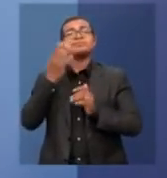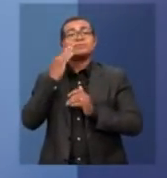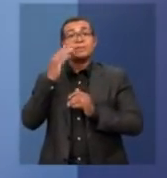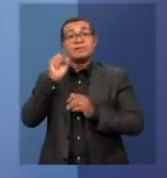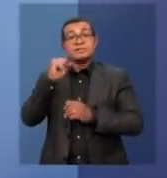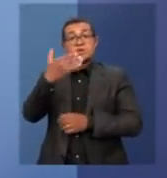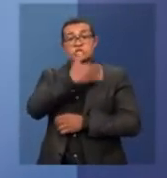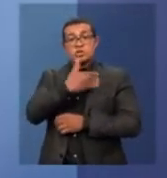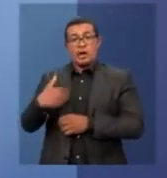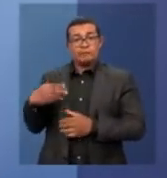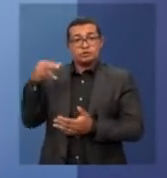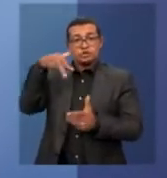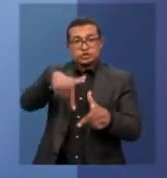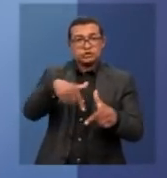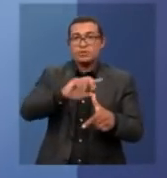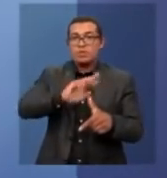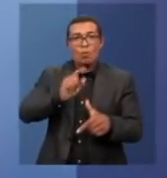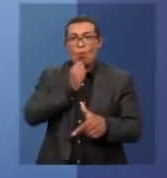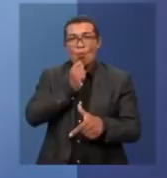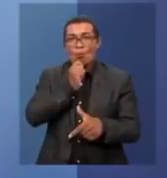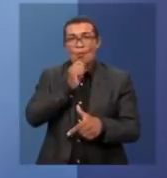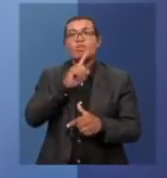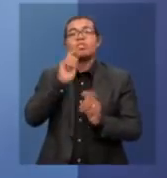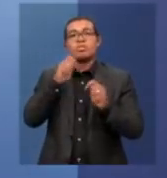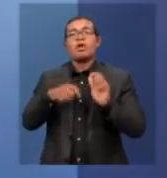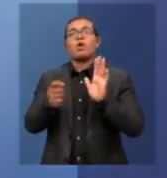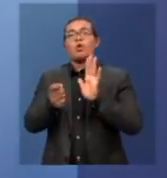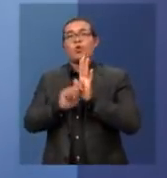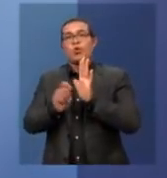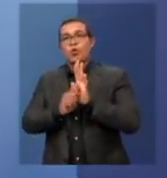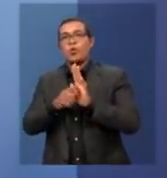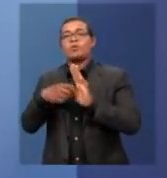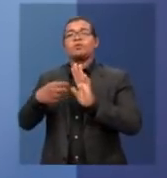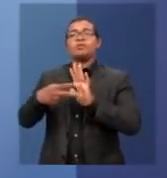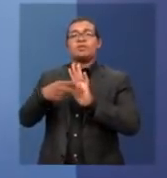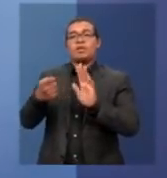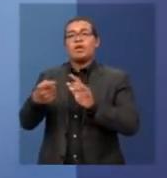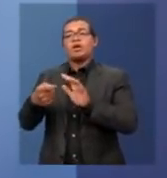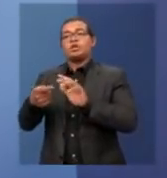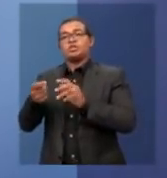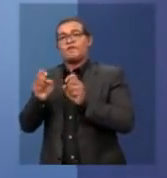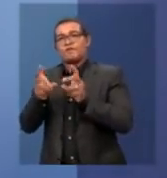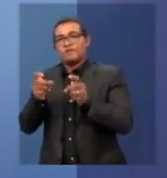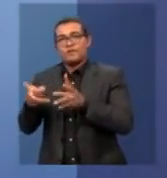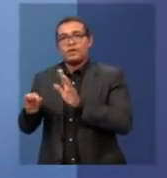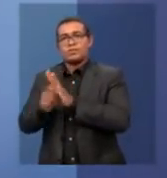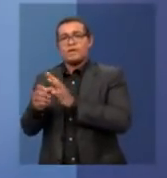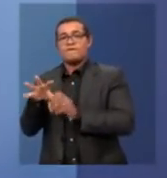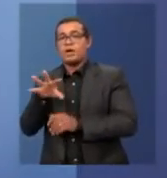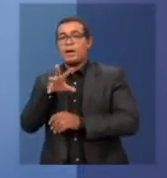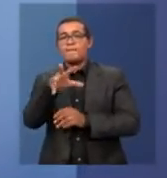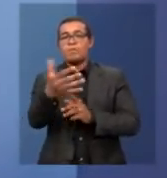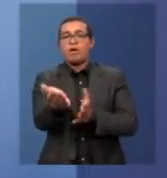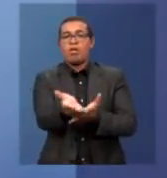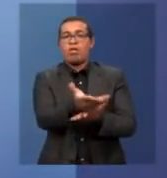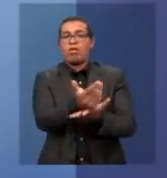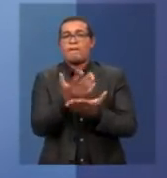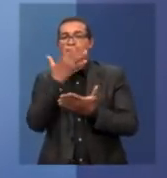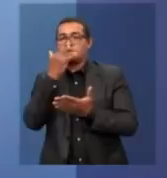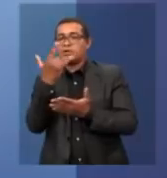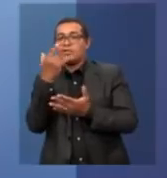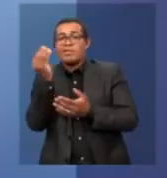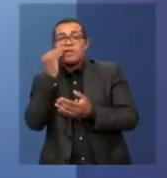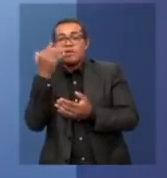estado chega o crime organizado chegou às drogas chega o tráfico estende a mão e rouba um desses meninos dessa